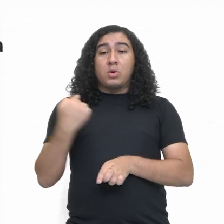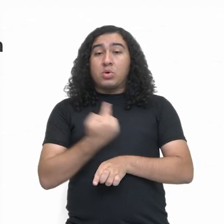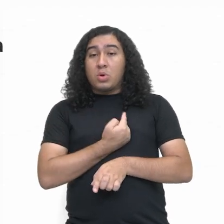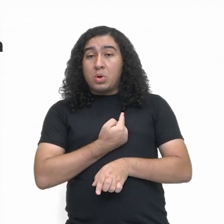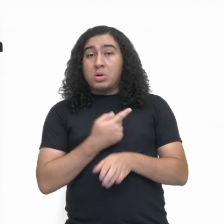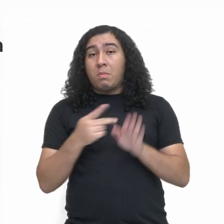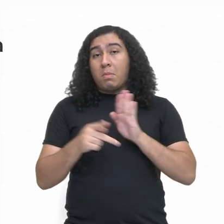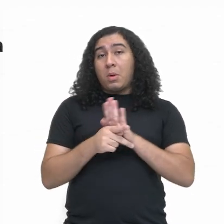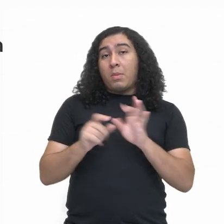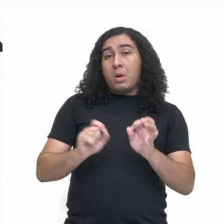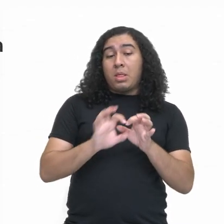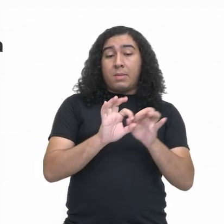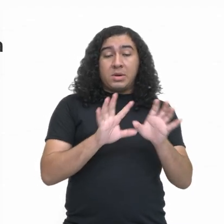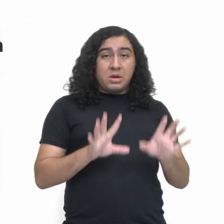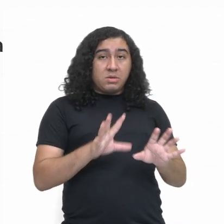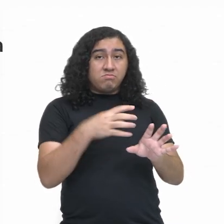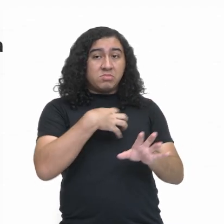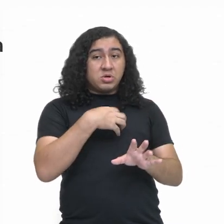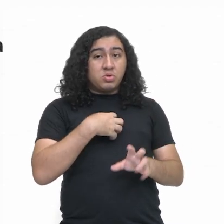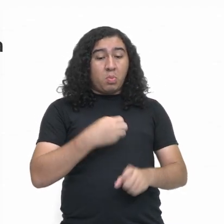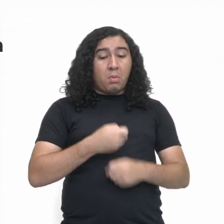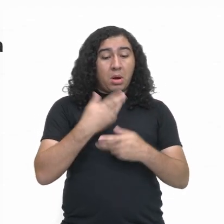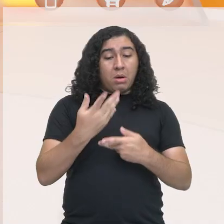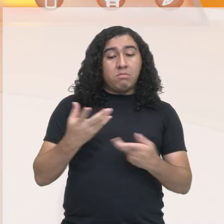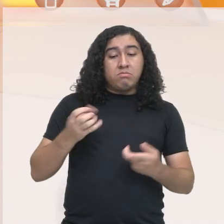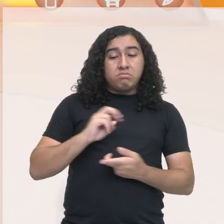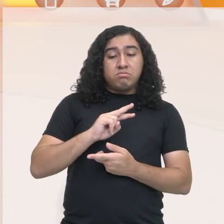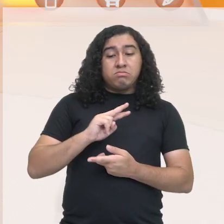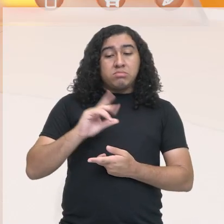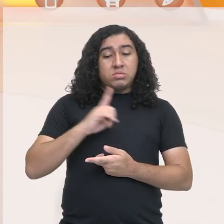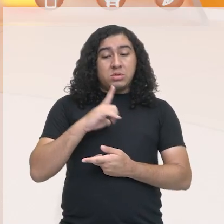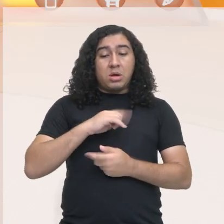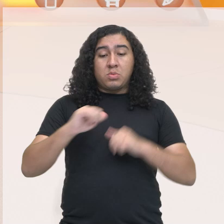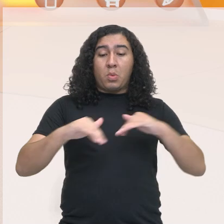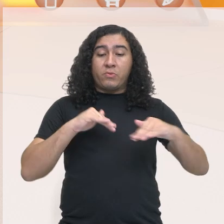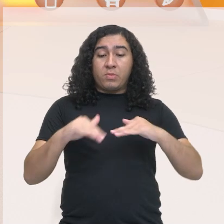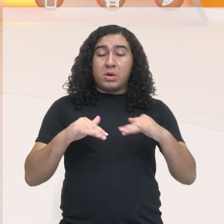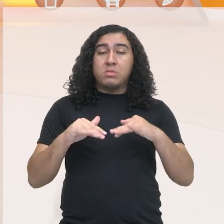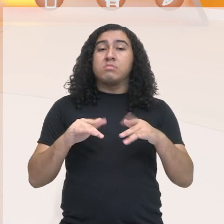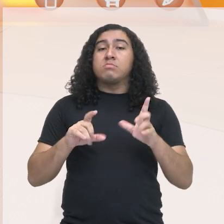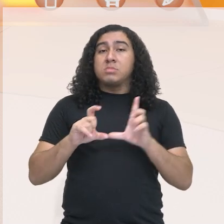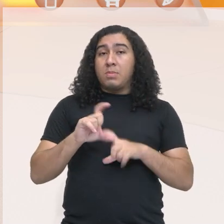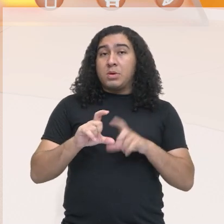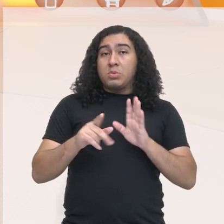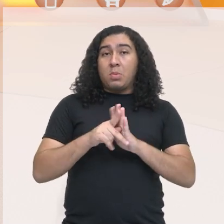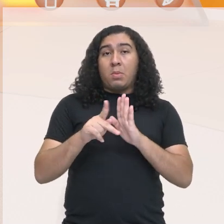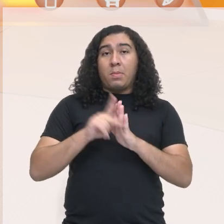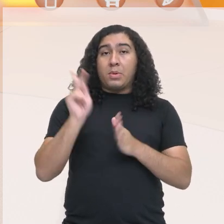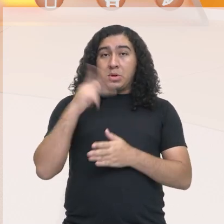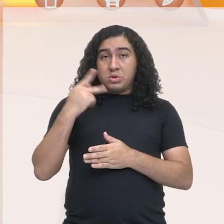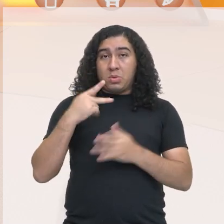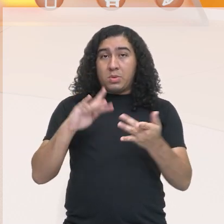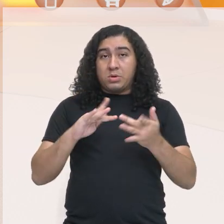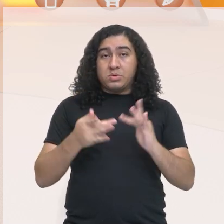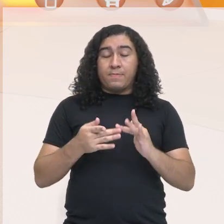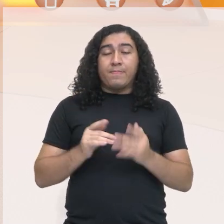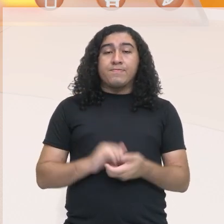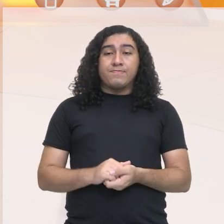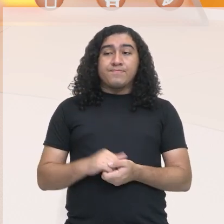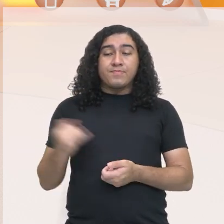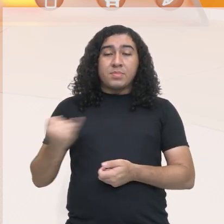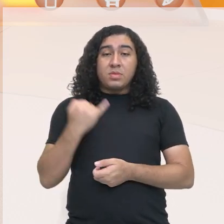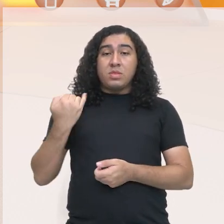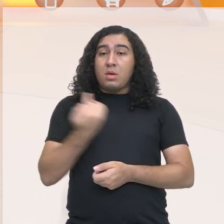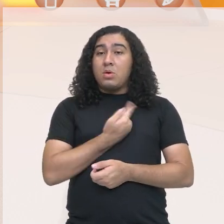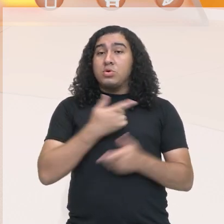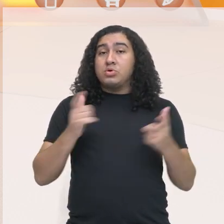própria liberdade de ir e vir depende dessas decisões políticas aí. Então é importante